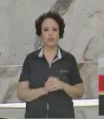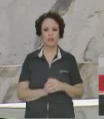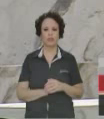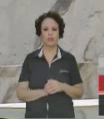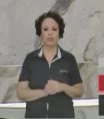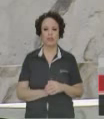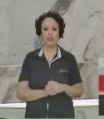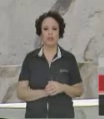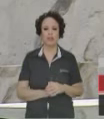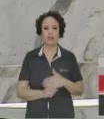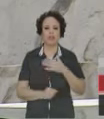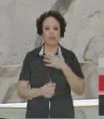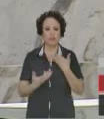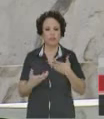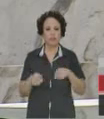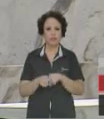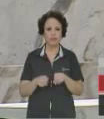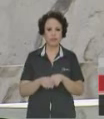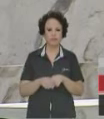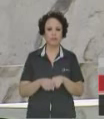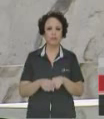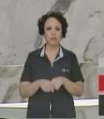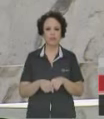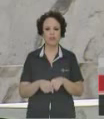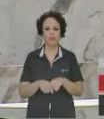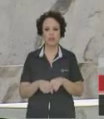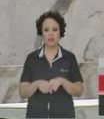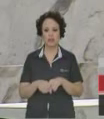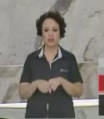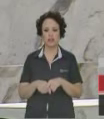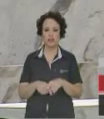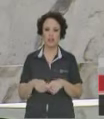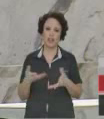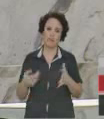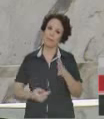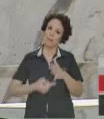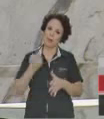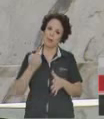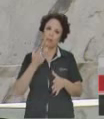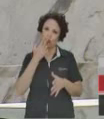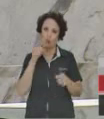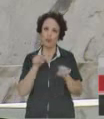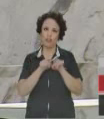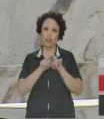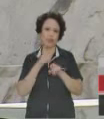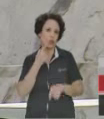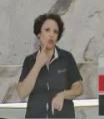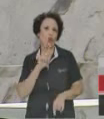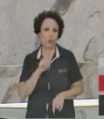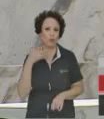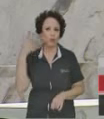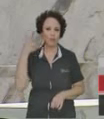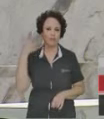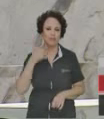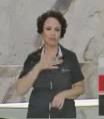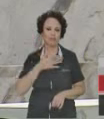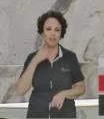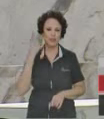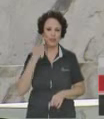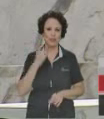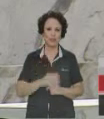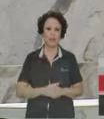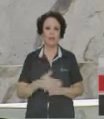gostaria também nesses últimos minutos da minha fala primeiro e provavelmente única como deputado estadual a pedir